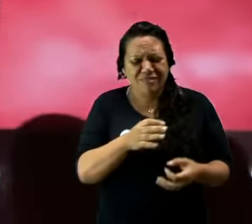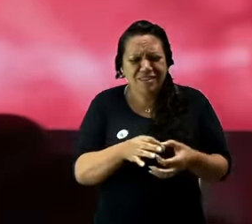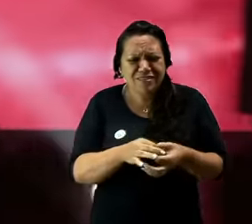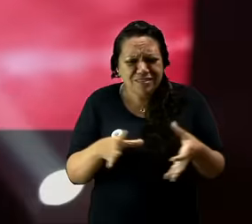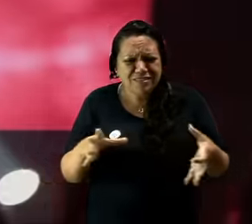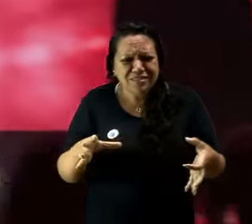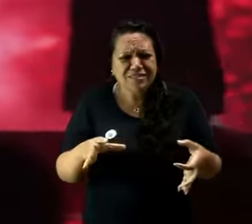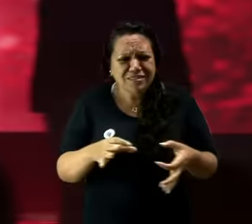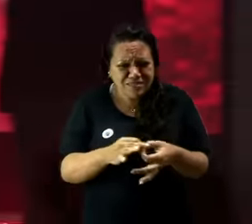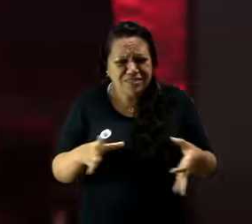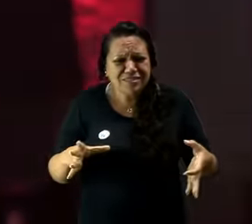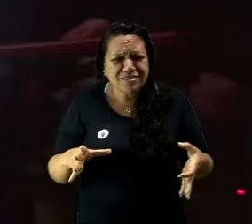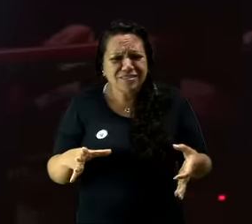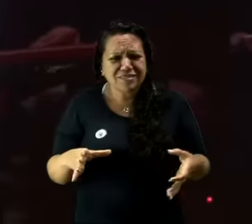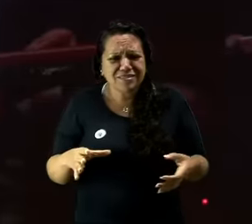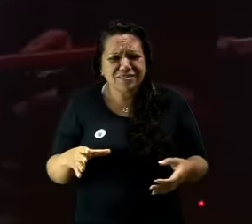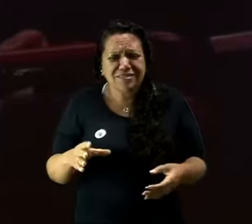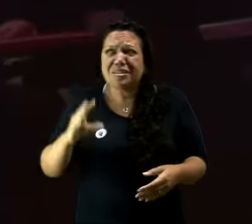Me deixa